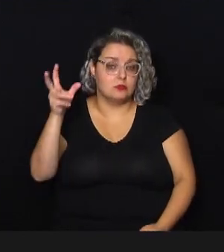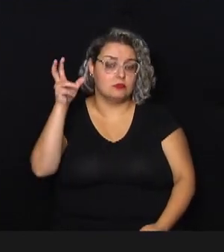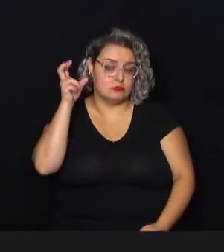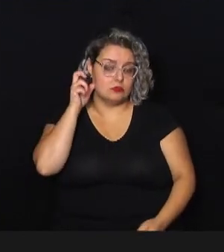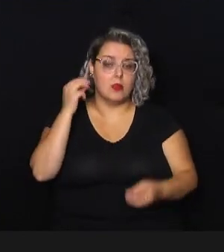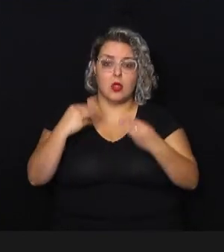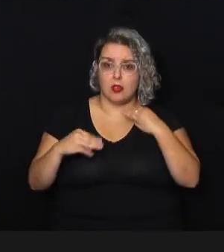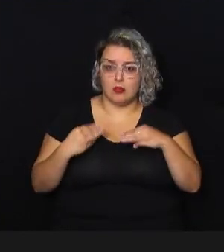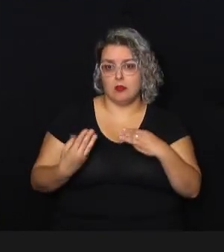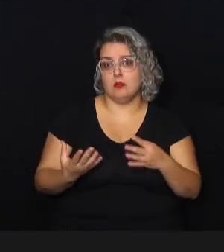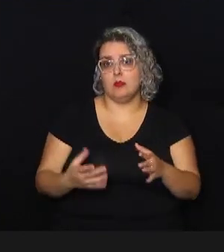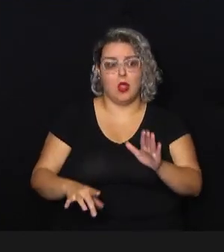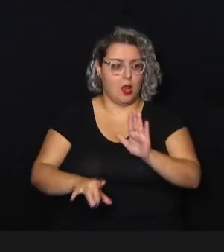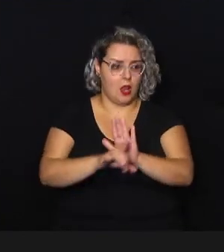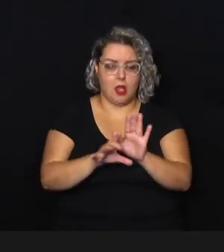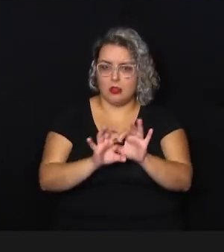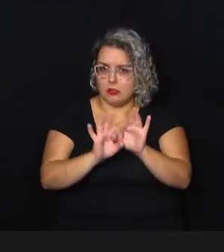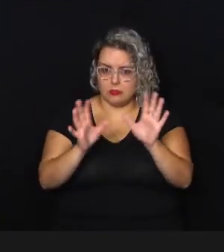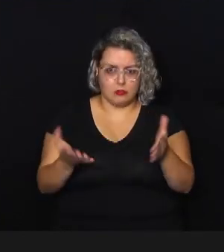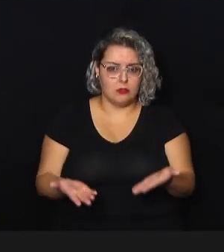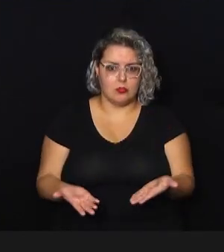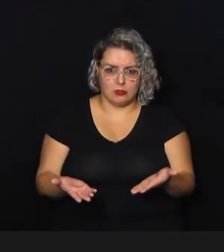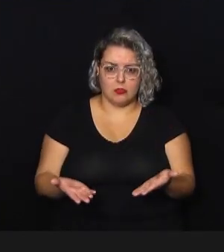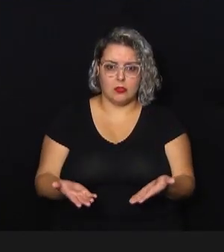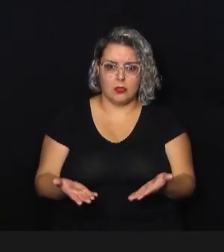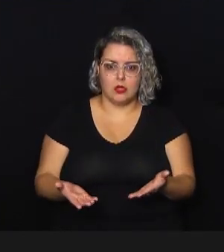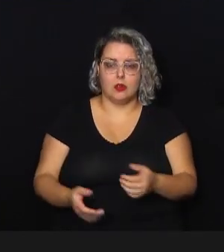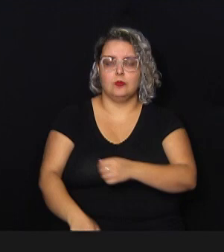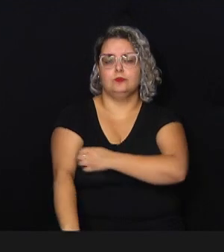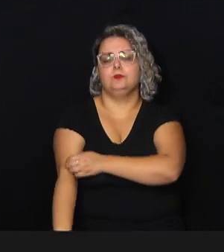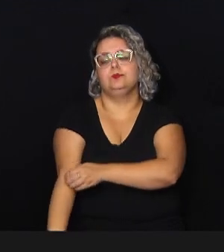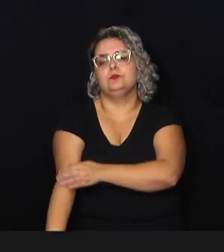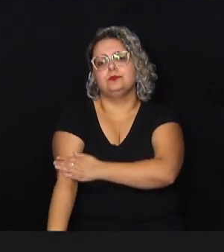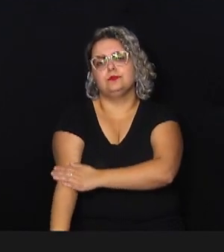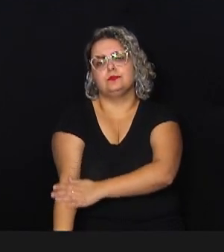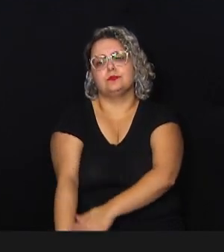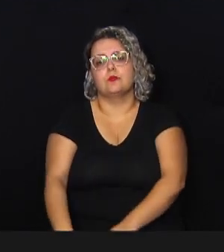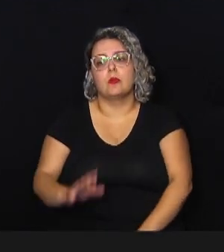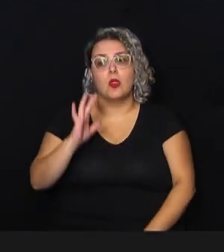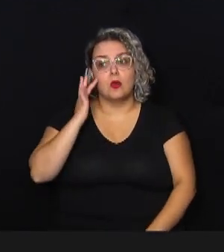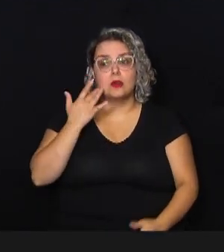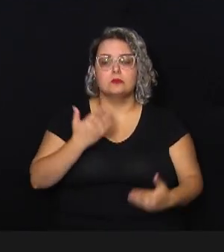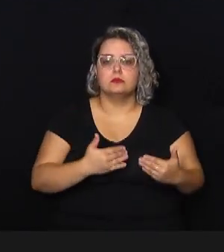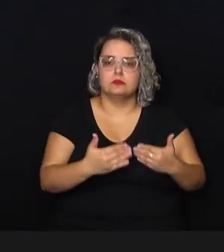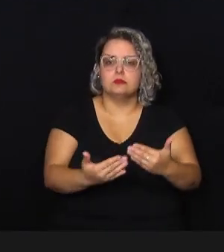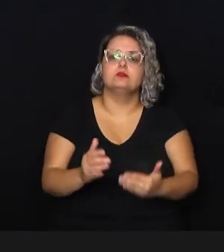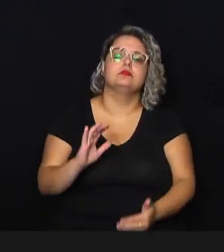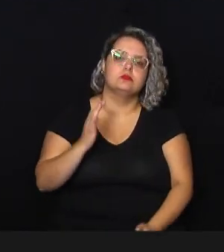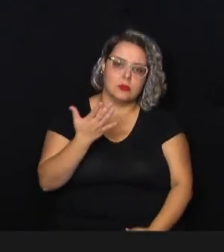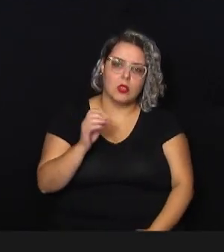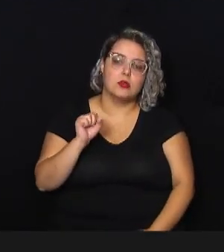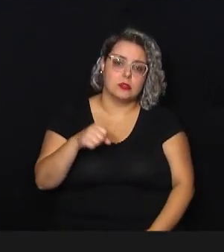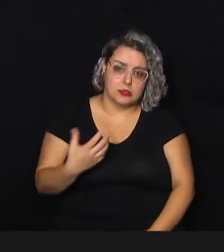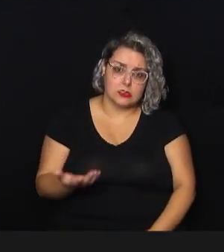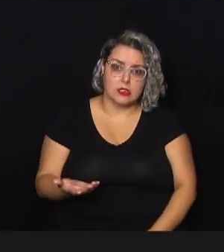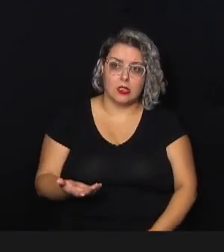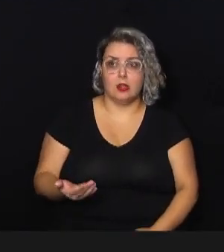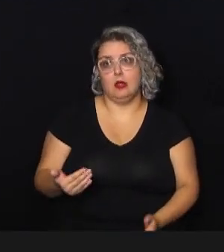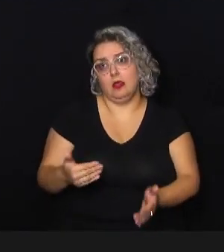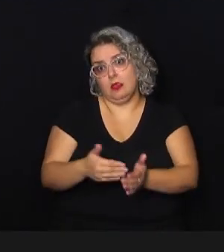forma legítima nos seus dispositivos. Eu acho que a longo prazo isso vai acontecer sim, mesmo